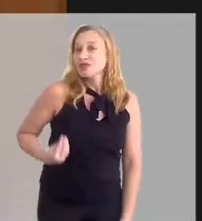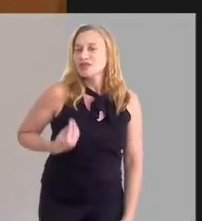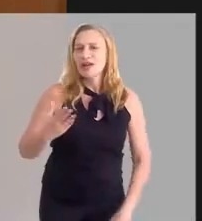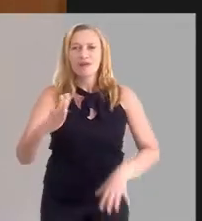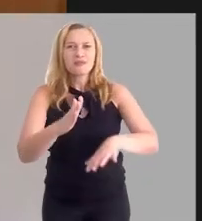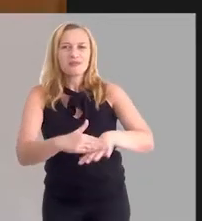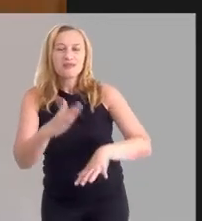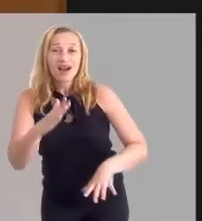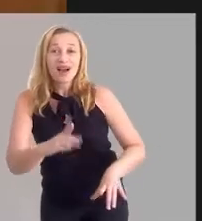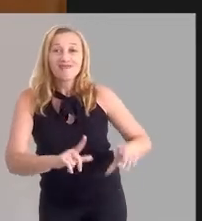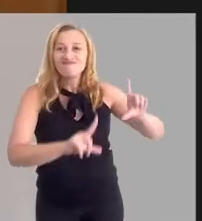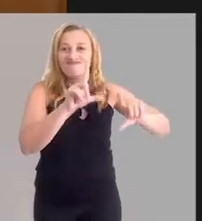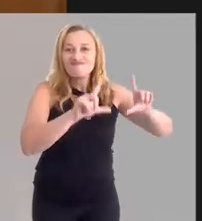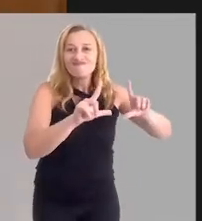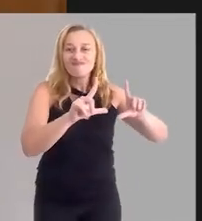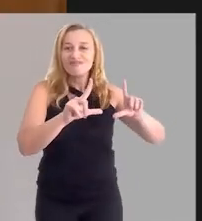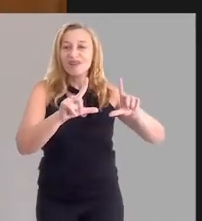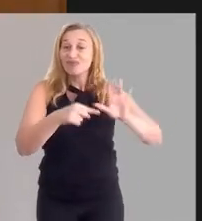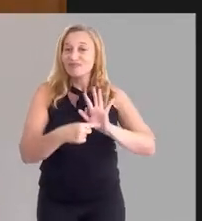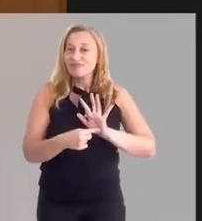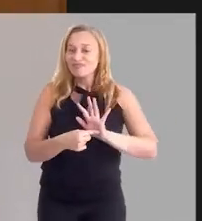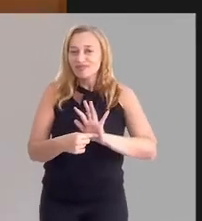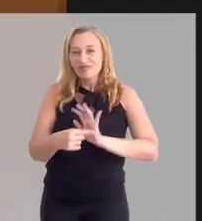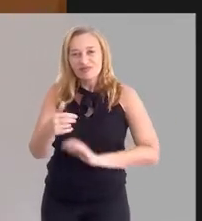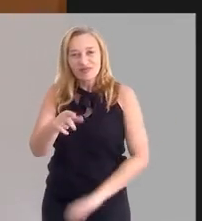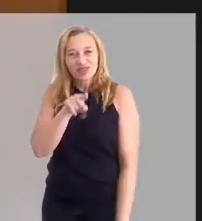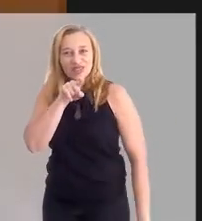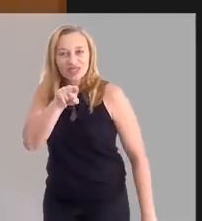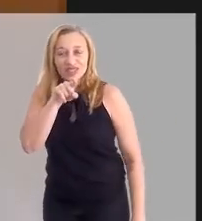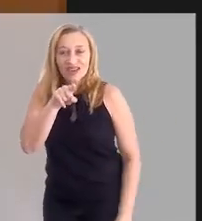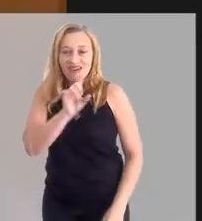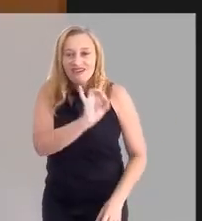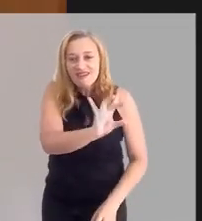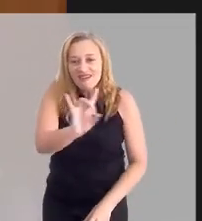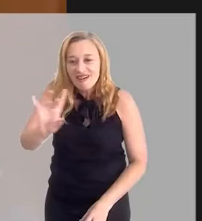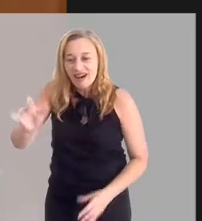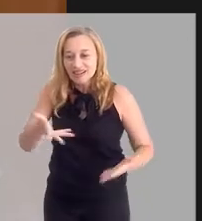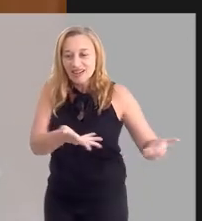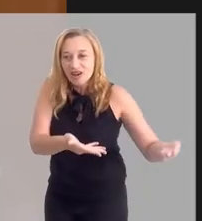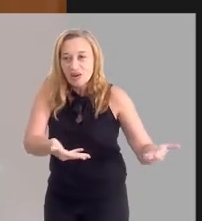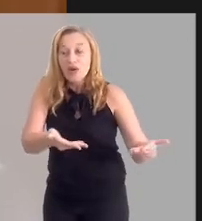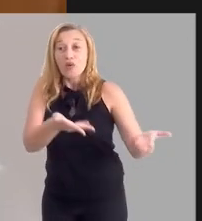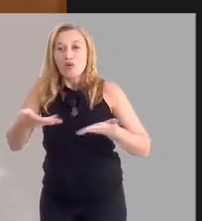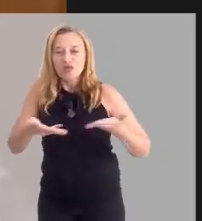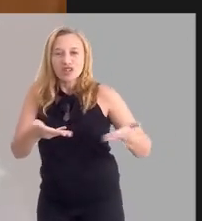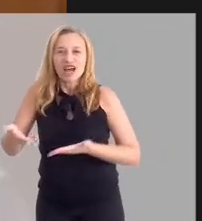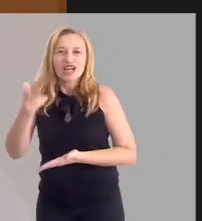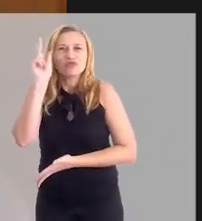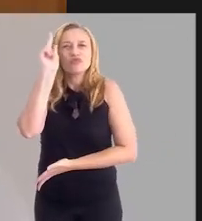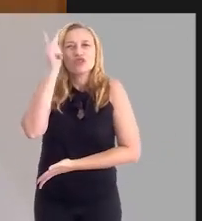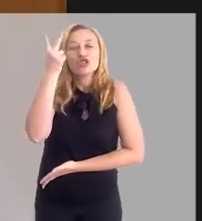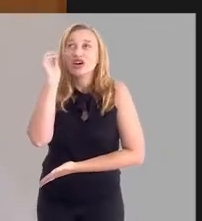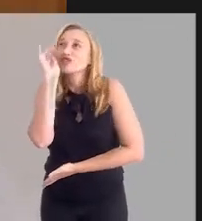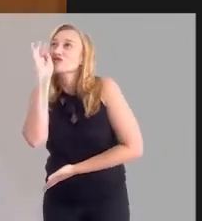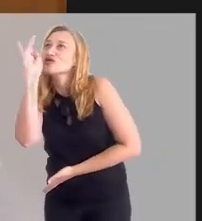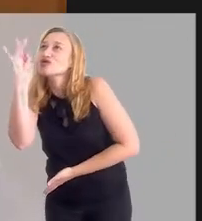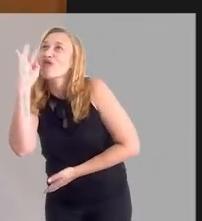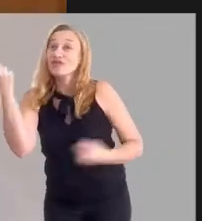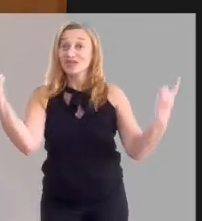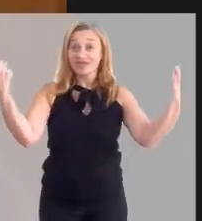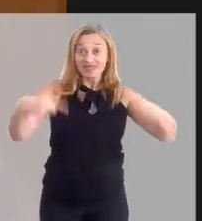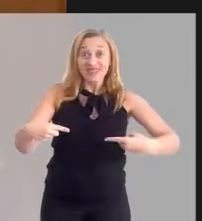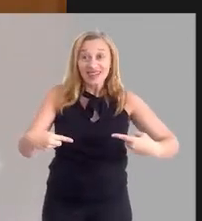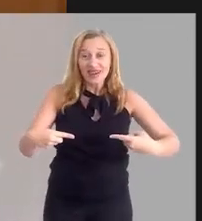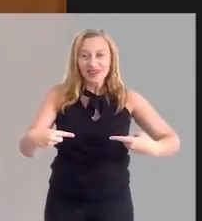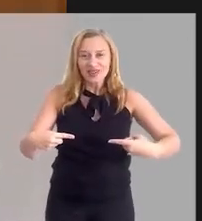Está no ar mais um programa para inspirar você. Cada convidado, uma história,